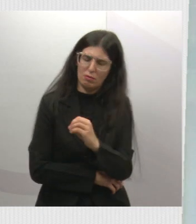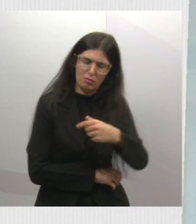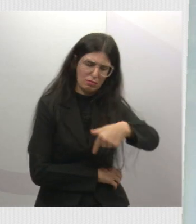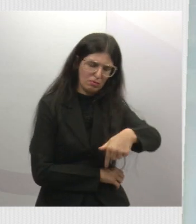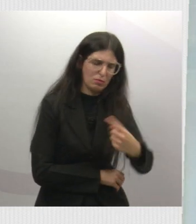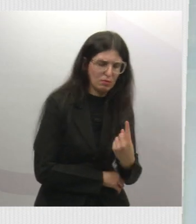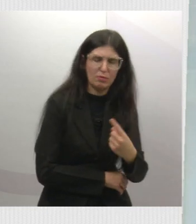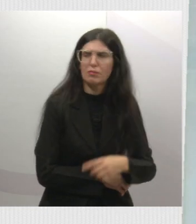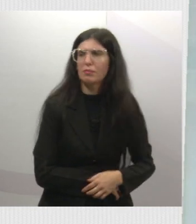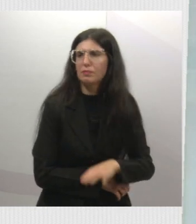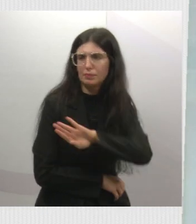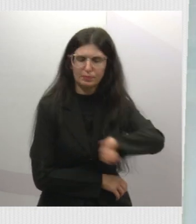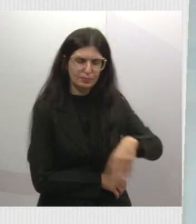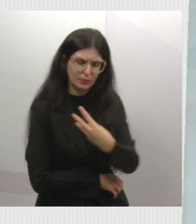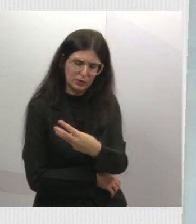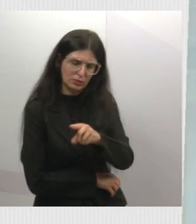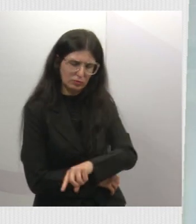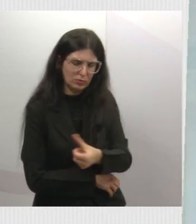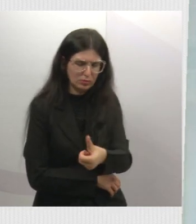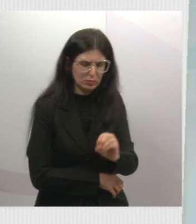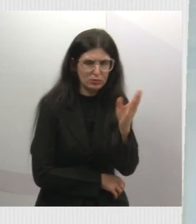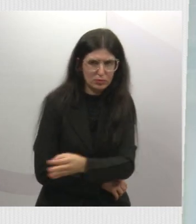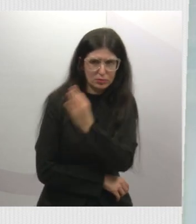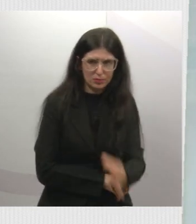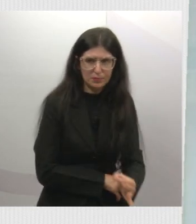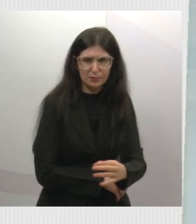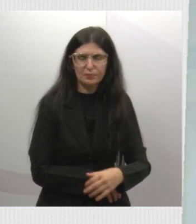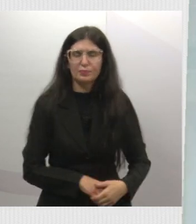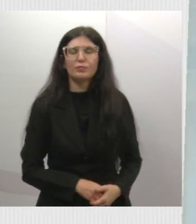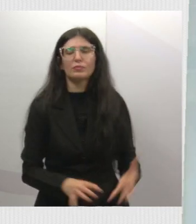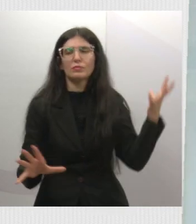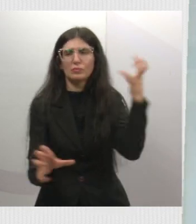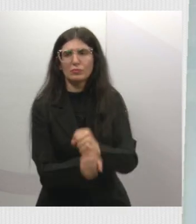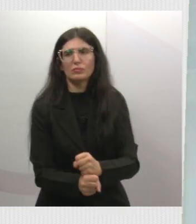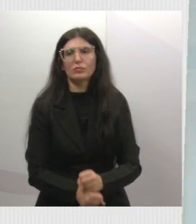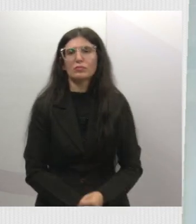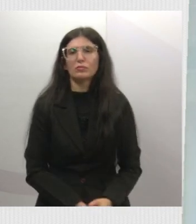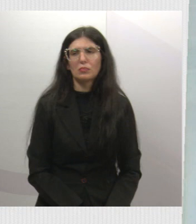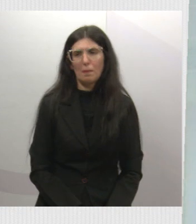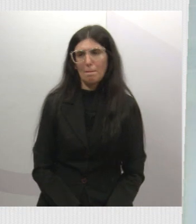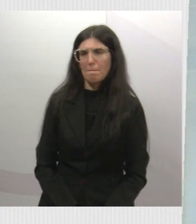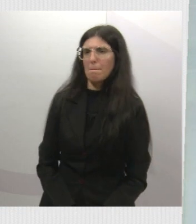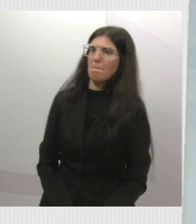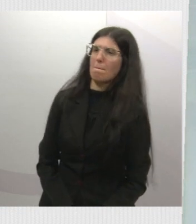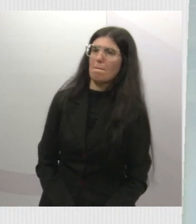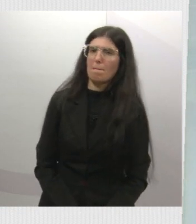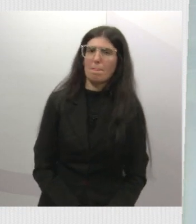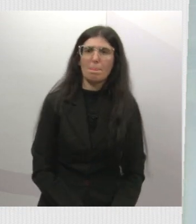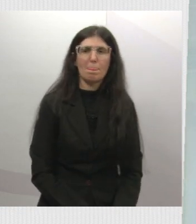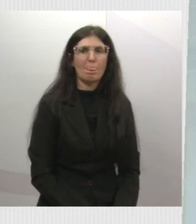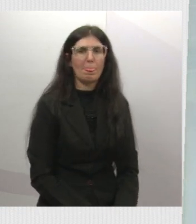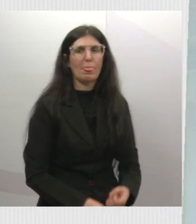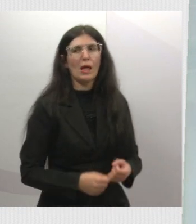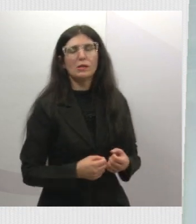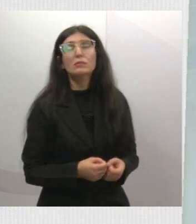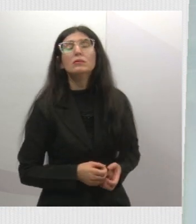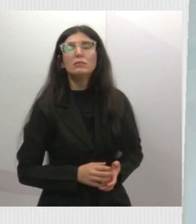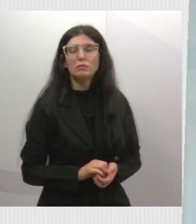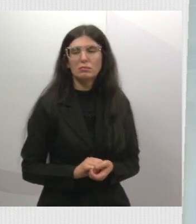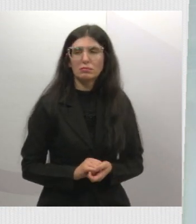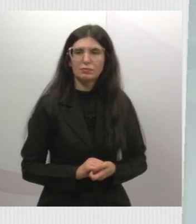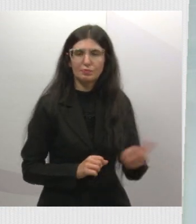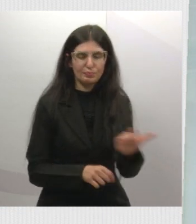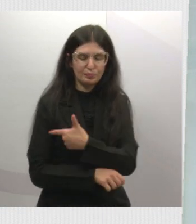a 3,60%. Onde o total orçado para despesas